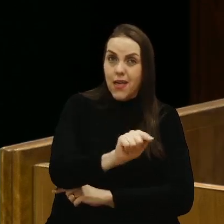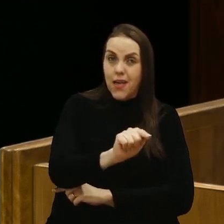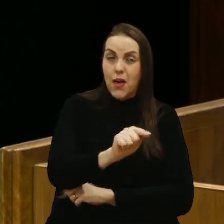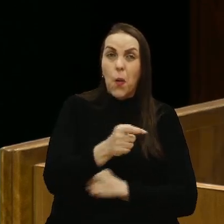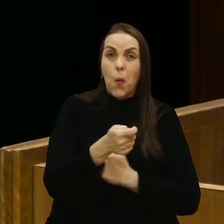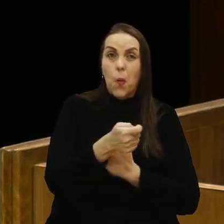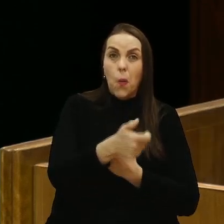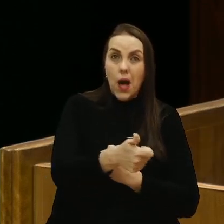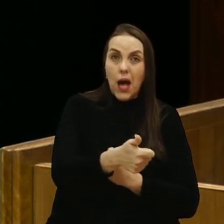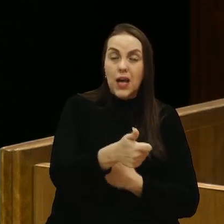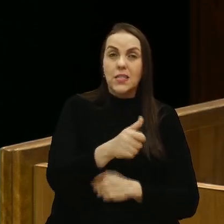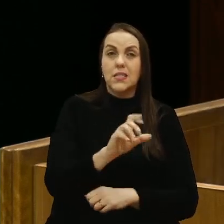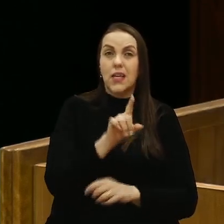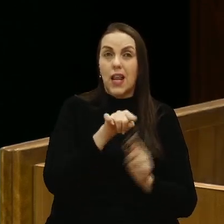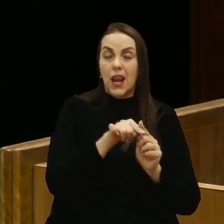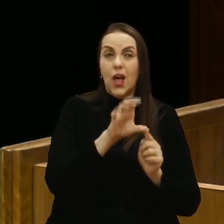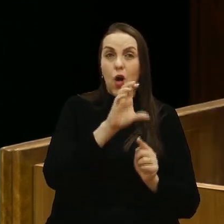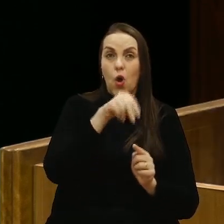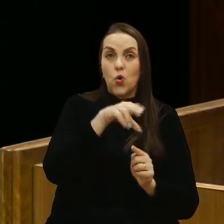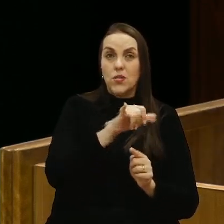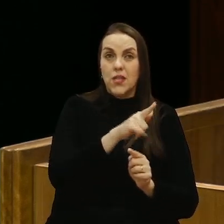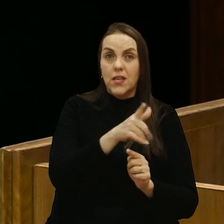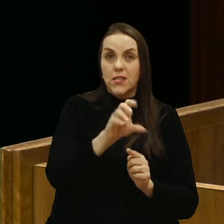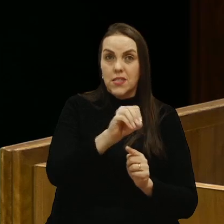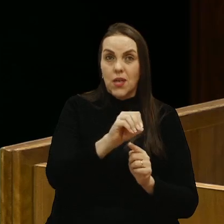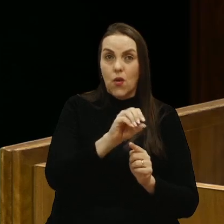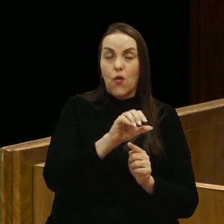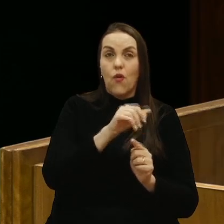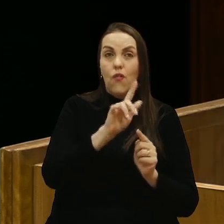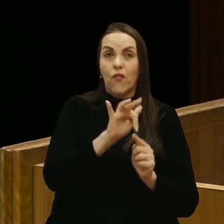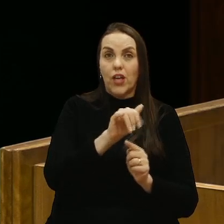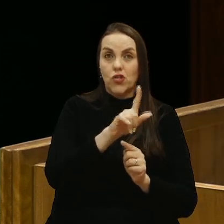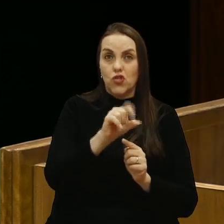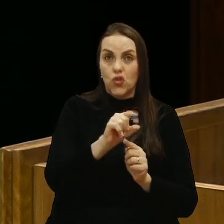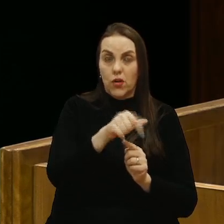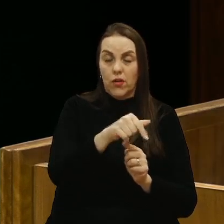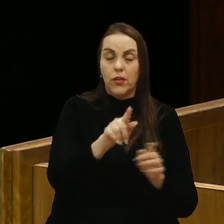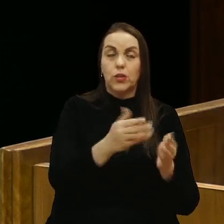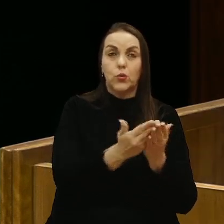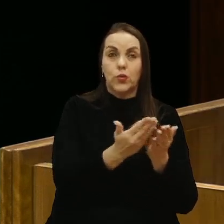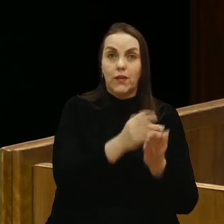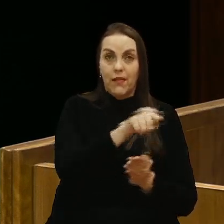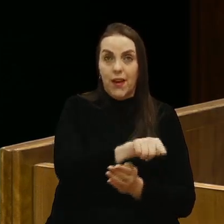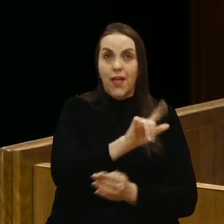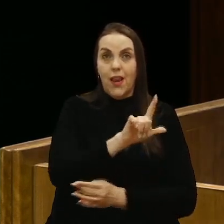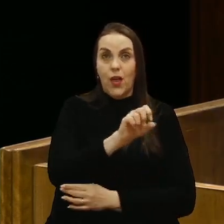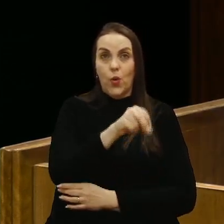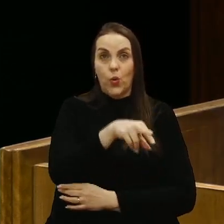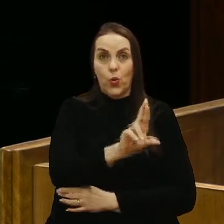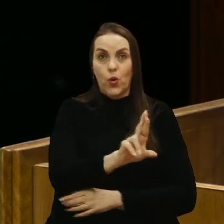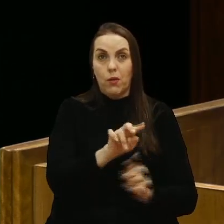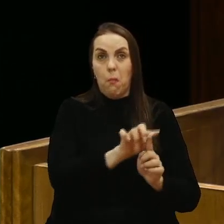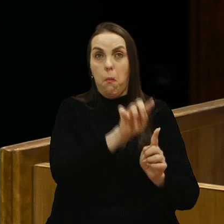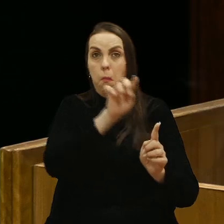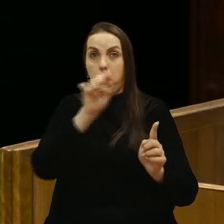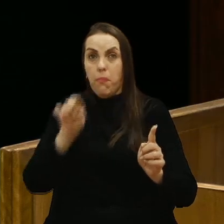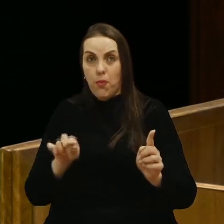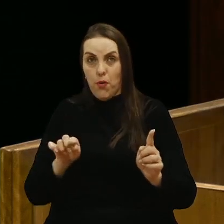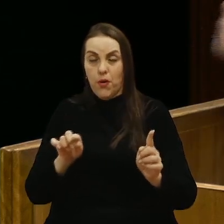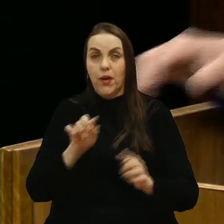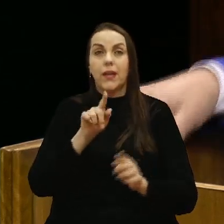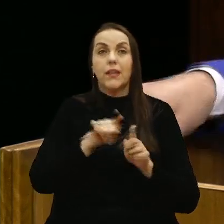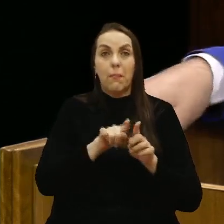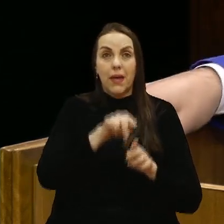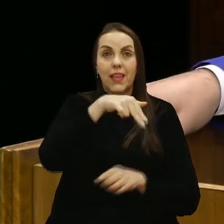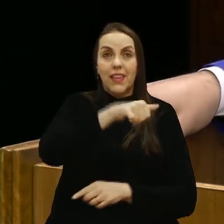quase em Conceição da linha Feijó, que estudava no Leonor, da mesma forma. Ou que está no Nandi,